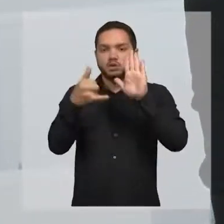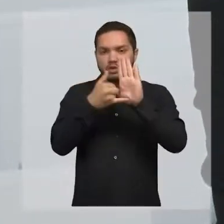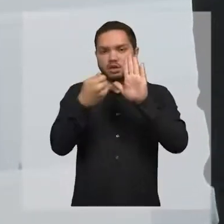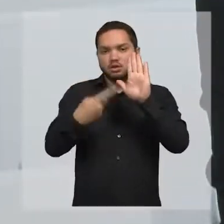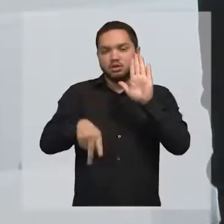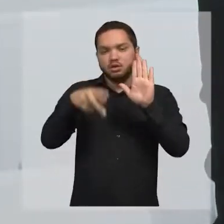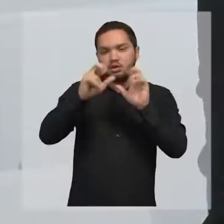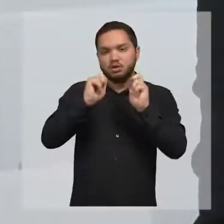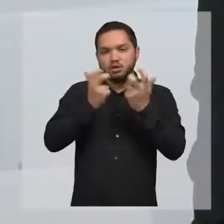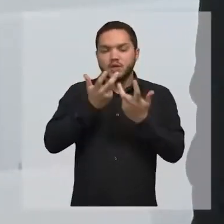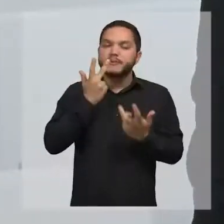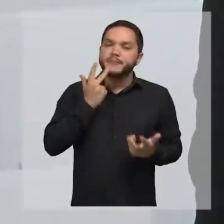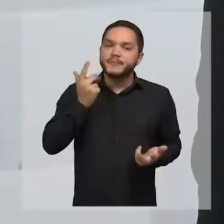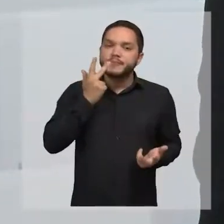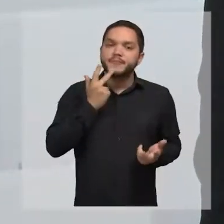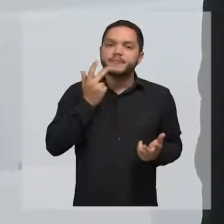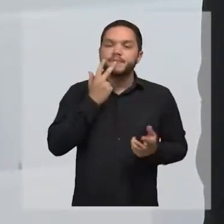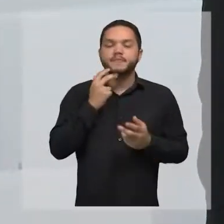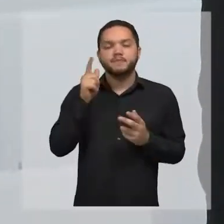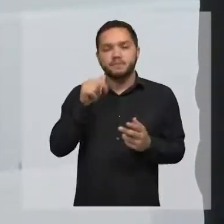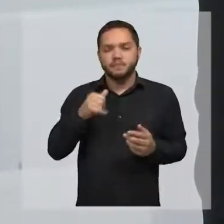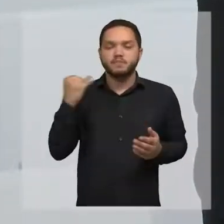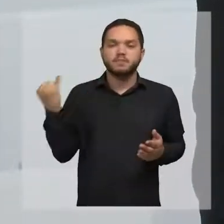Câmara Municipal de Fortaleza, e são